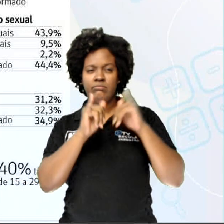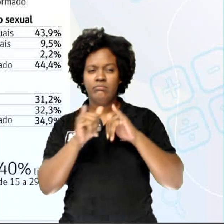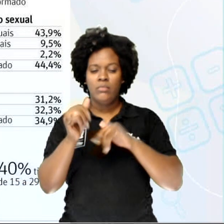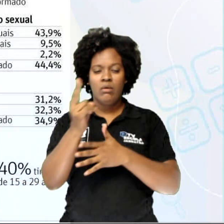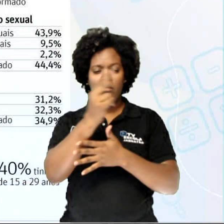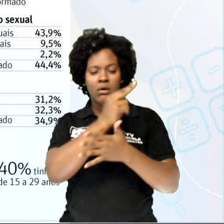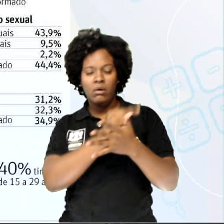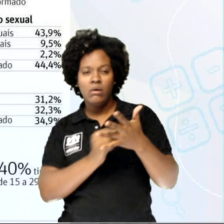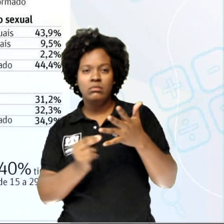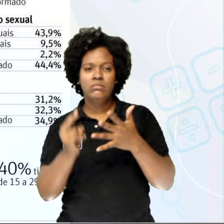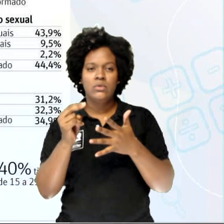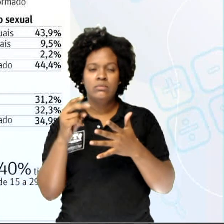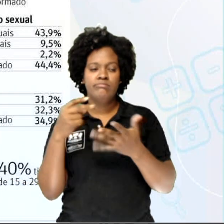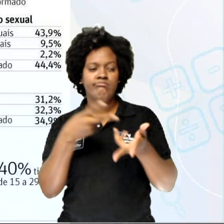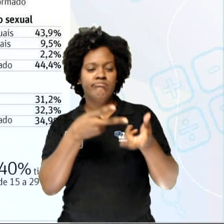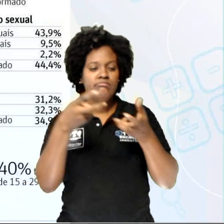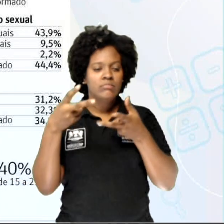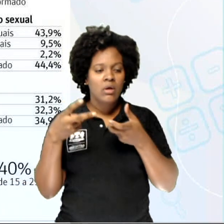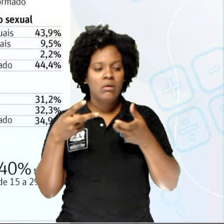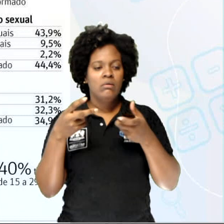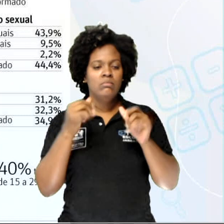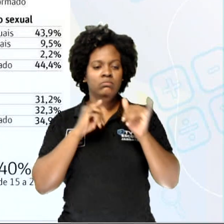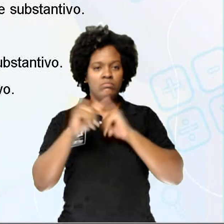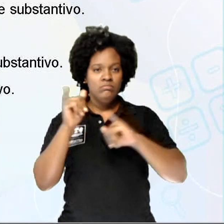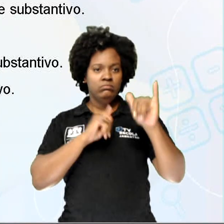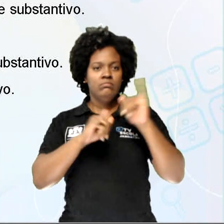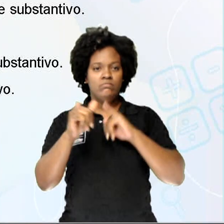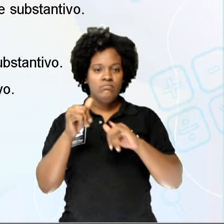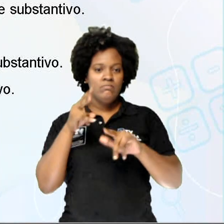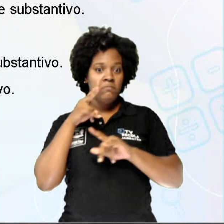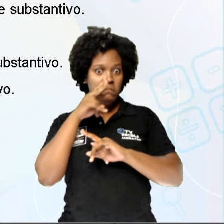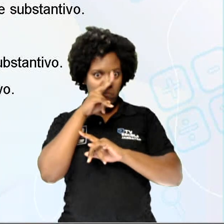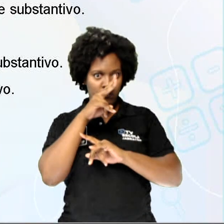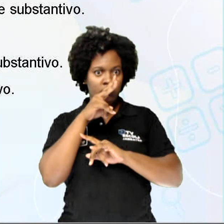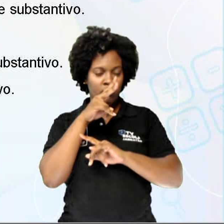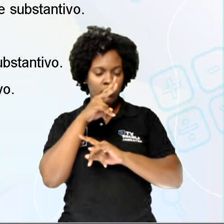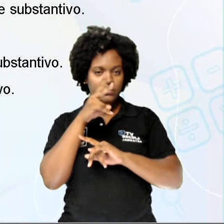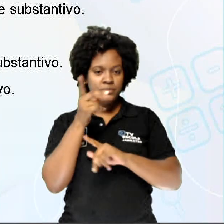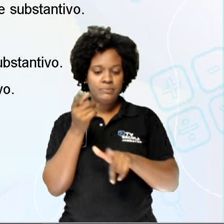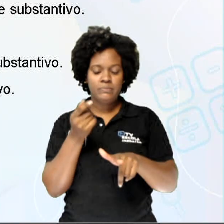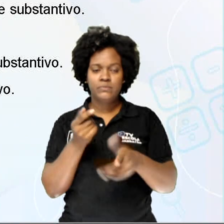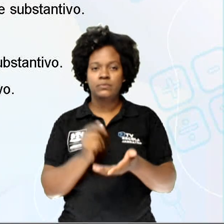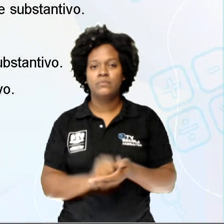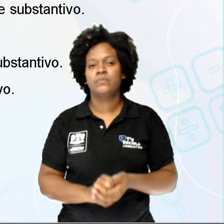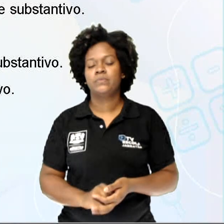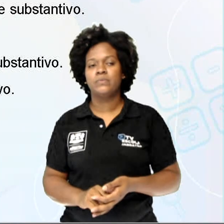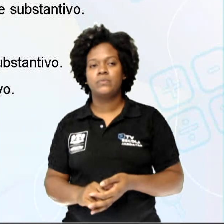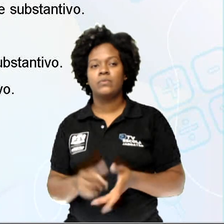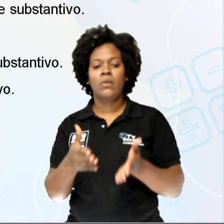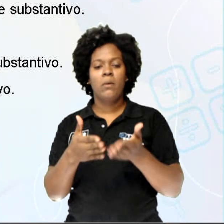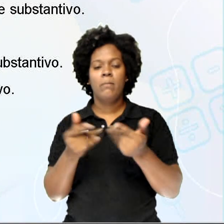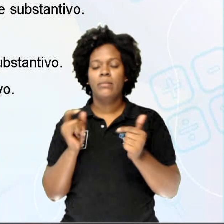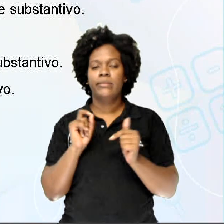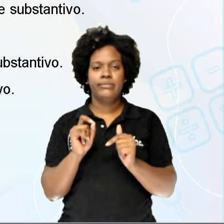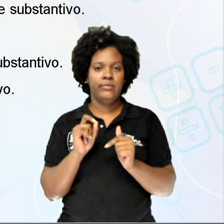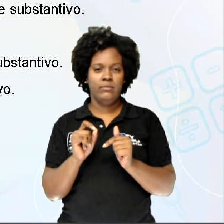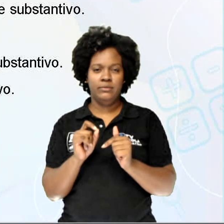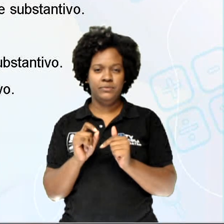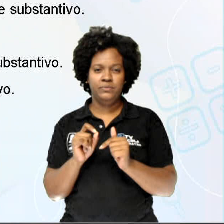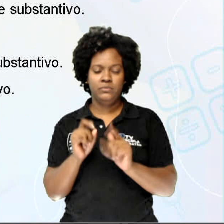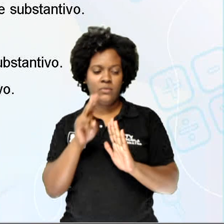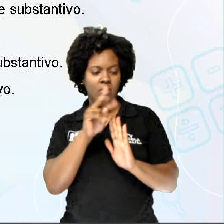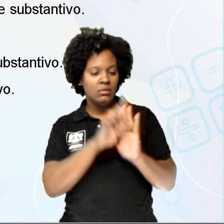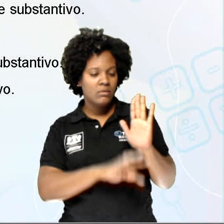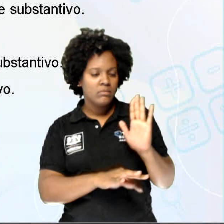percebe alguns dados bem relevantes com relação à homofobia no Brasil. No item, nos solicita o seguinte, né, o item. No